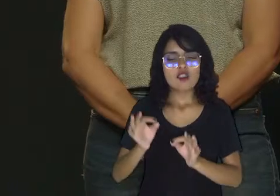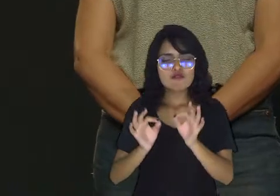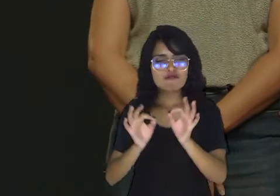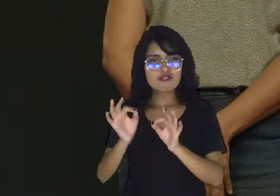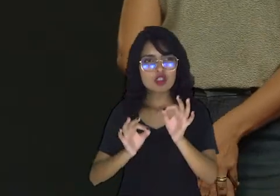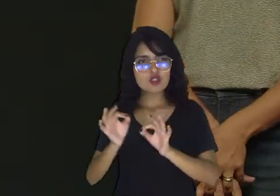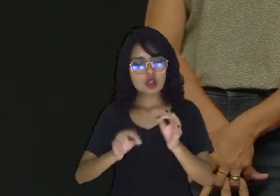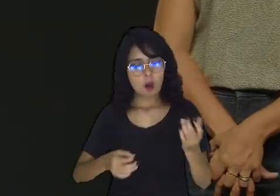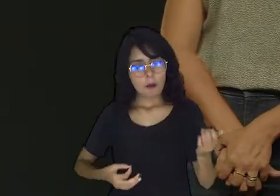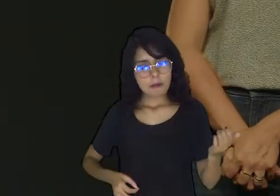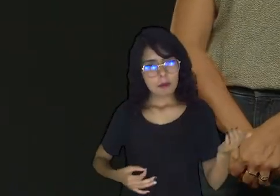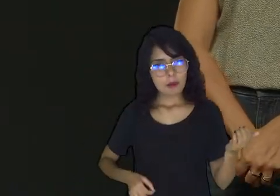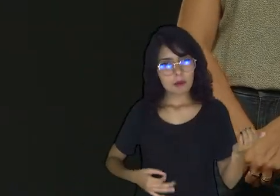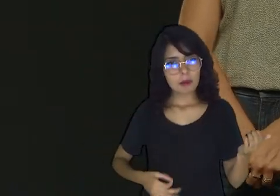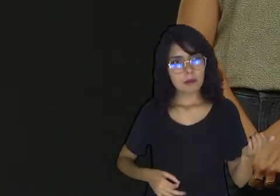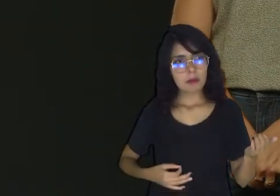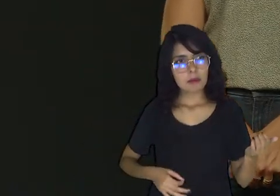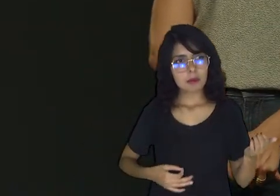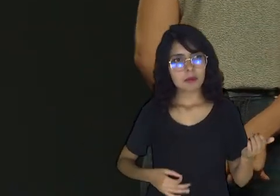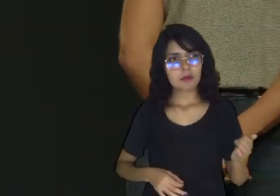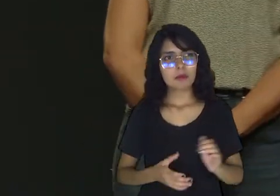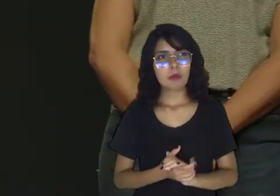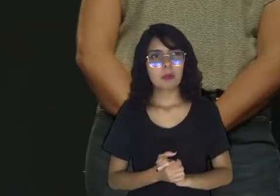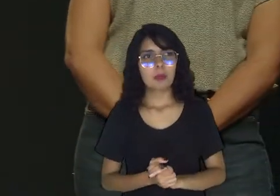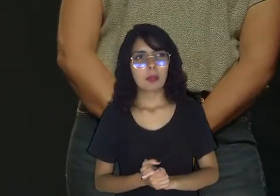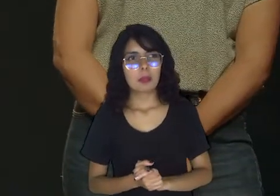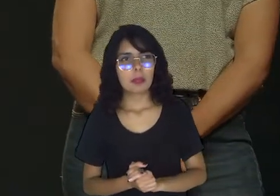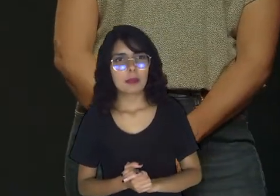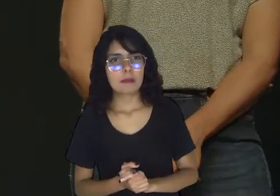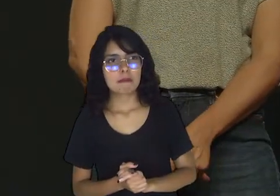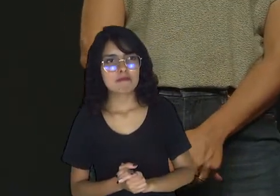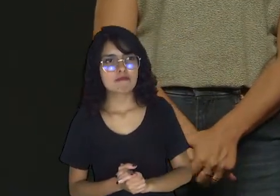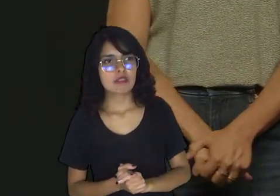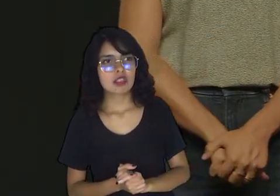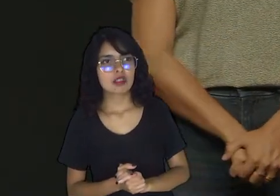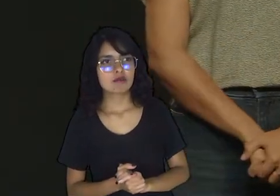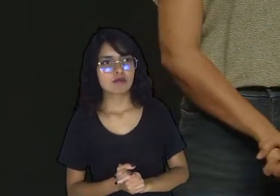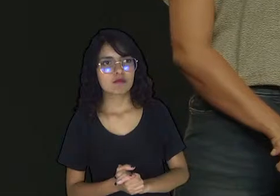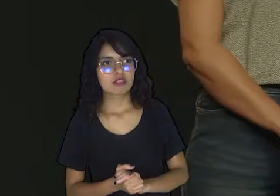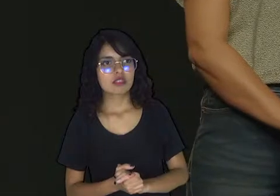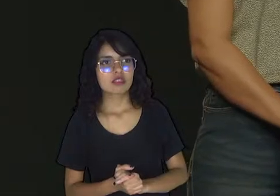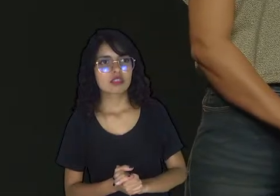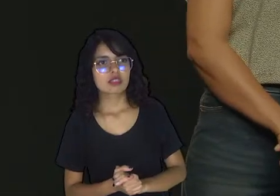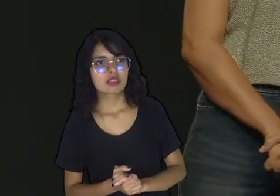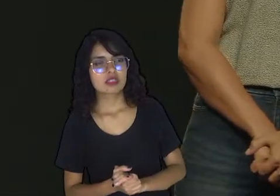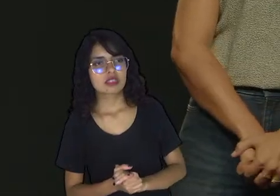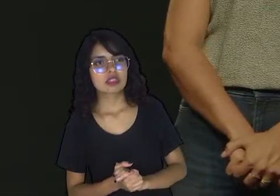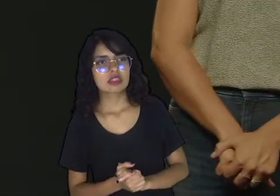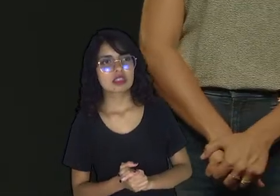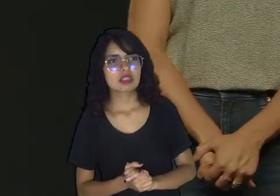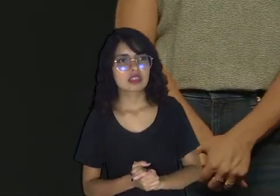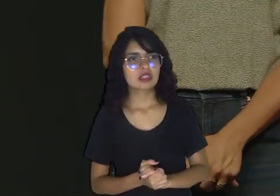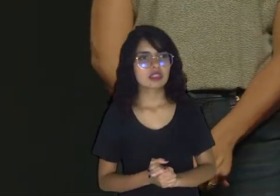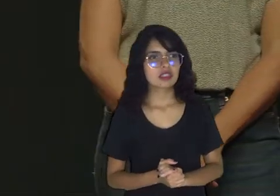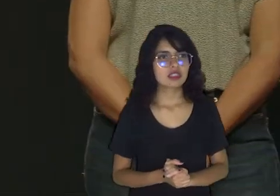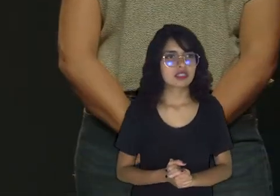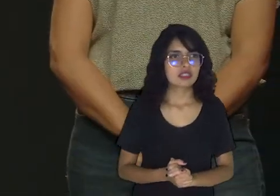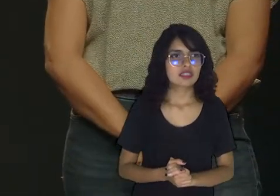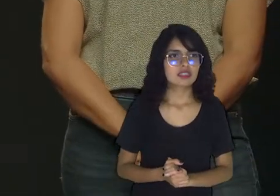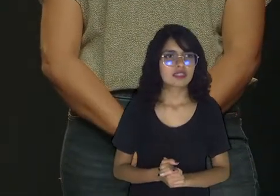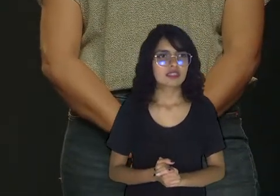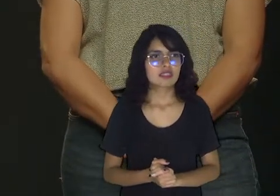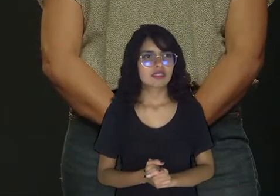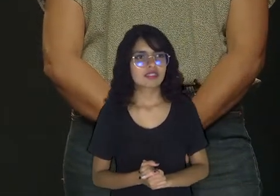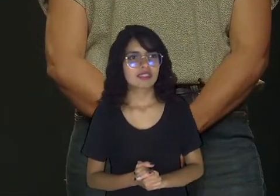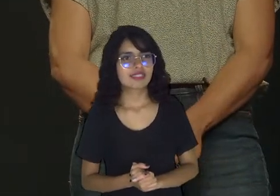lá no coro, os dois lá nos agudos de vocês dois lá. Aí eu fico lá cantando bem baixinho, porque eu não consigo atingir. É Teu! Aí eu